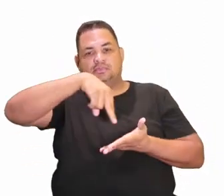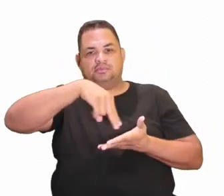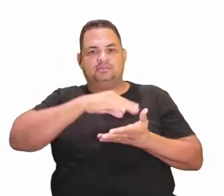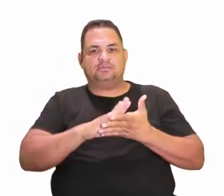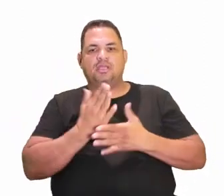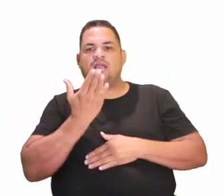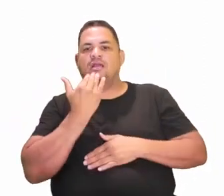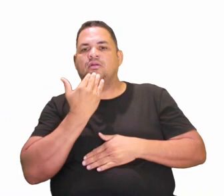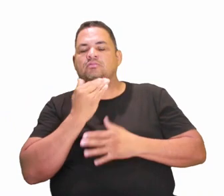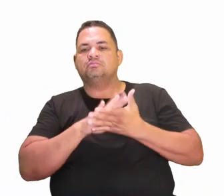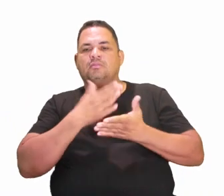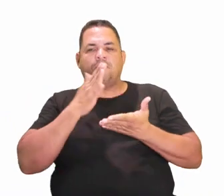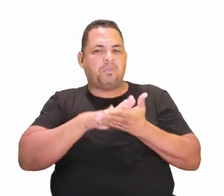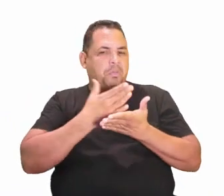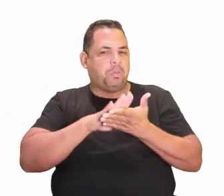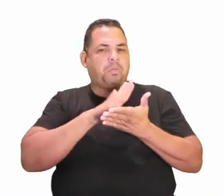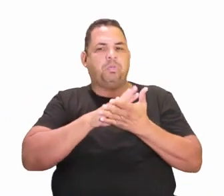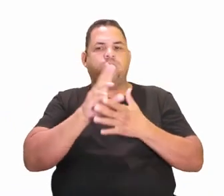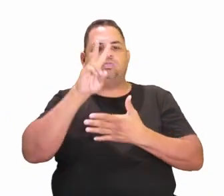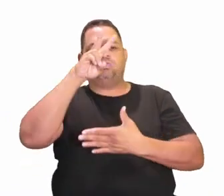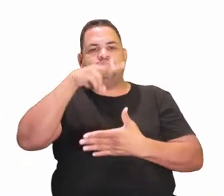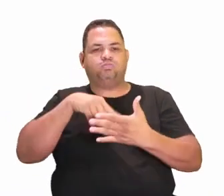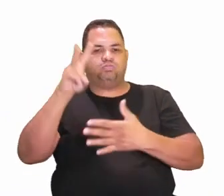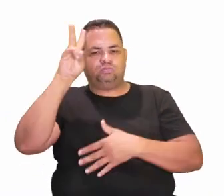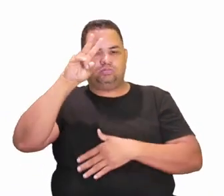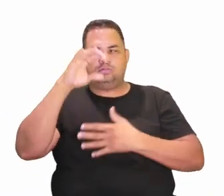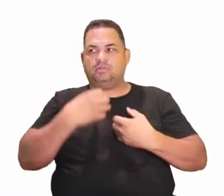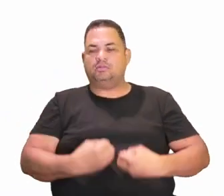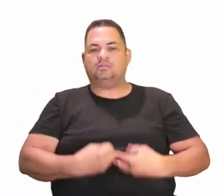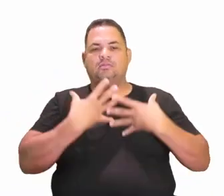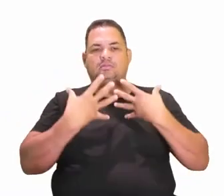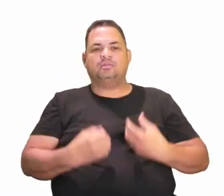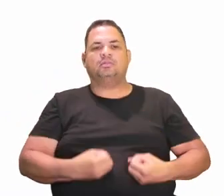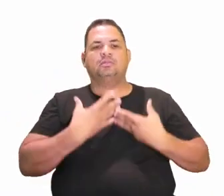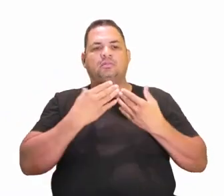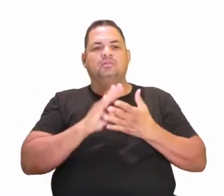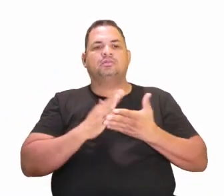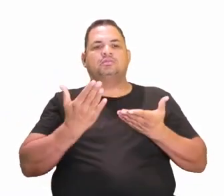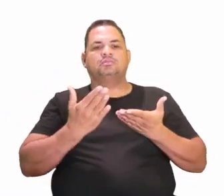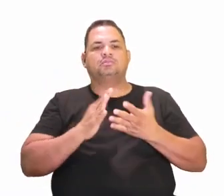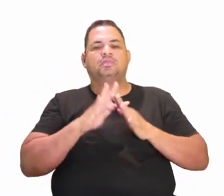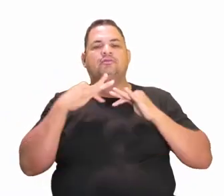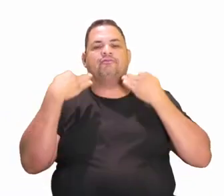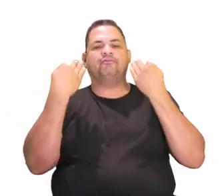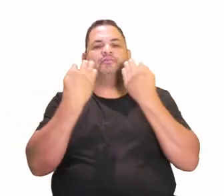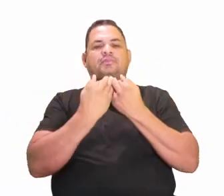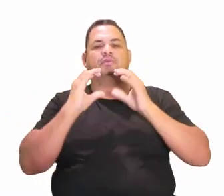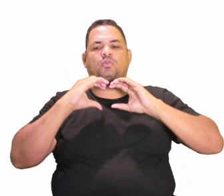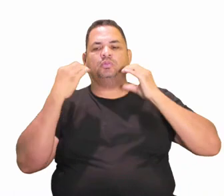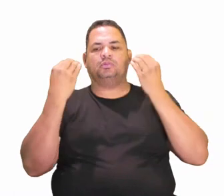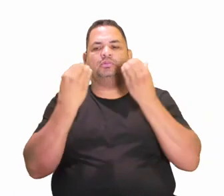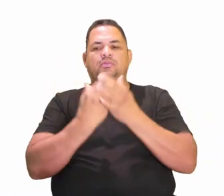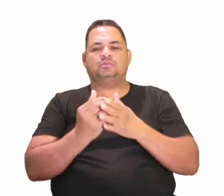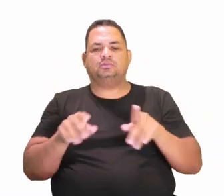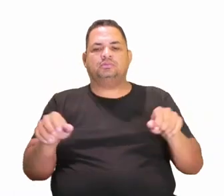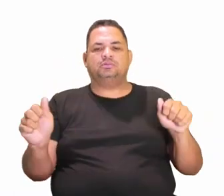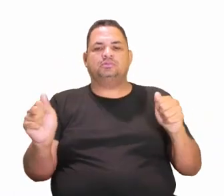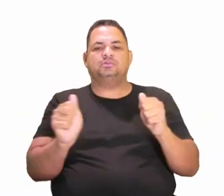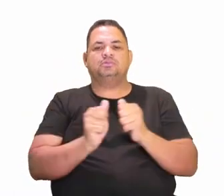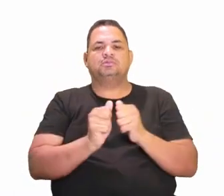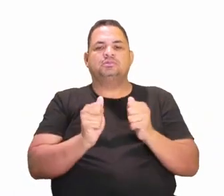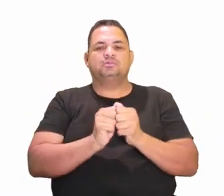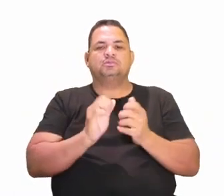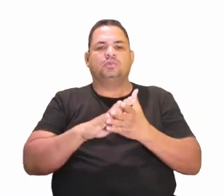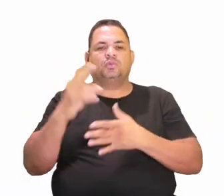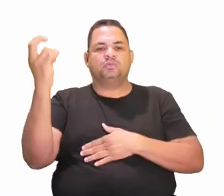batucadas, leitura de histórias e poesia. Celebra a família, a comunidade e a cultura. O